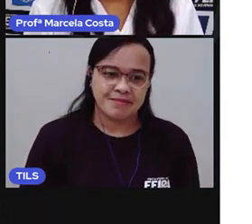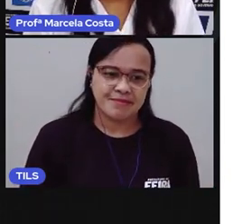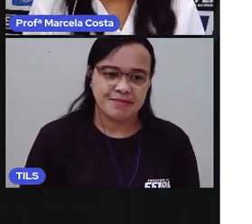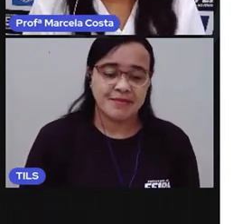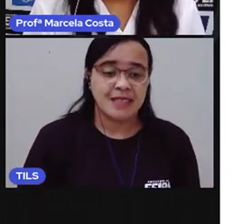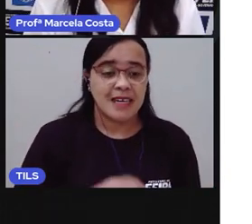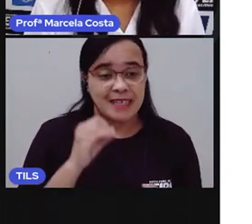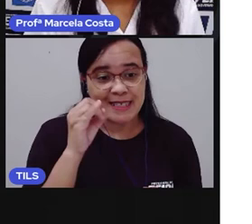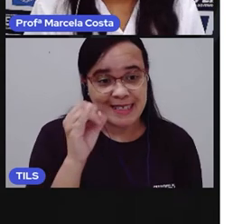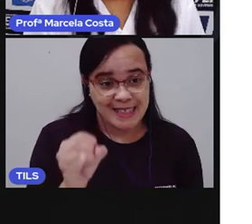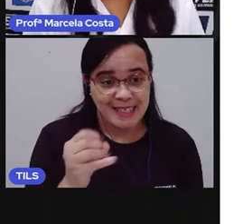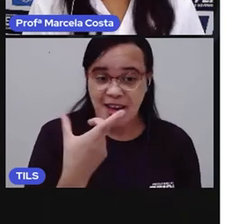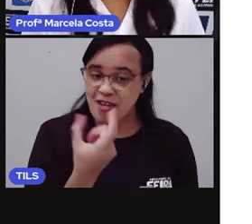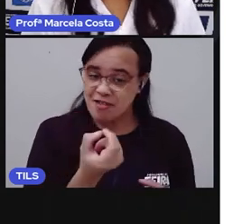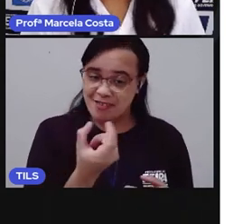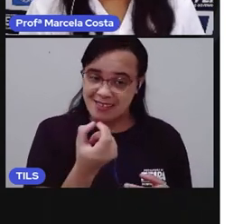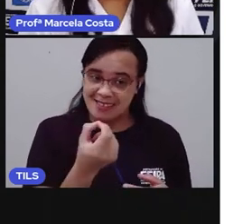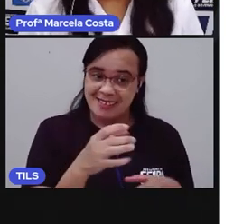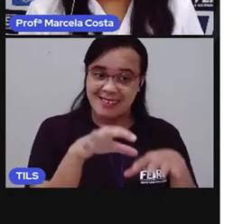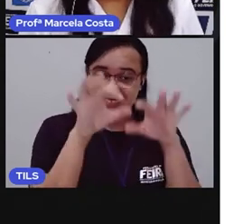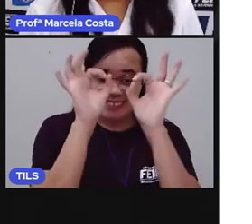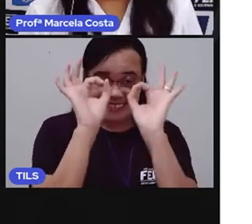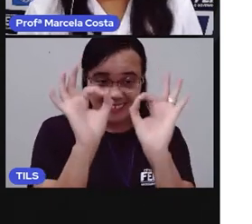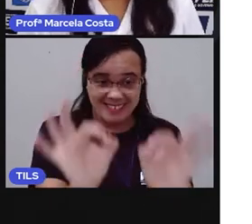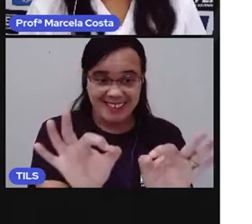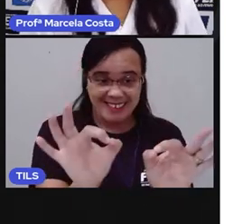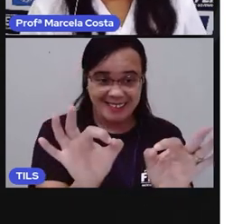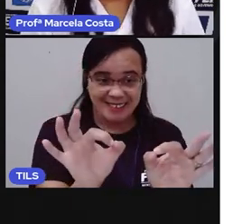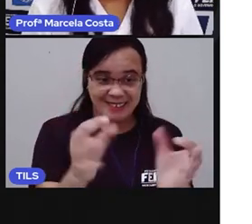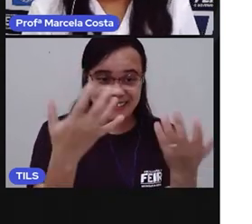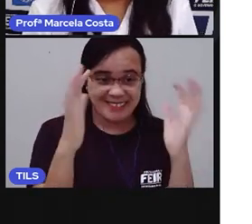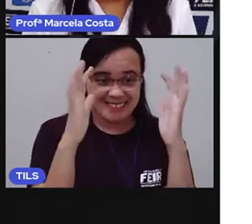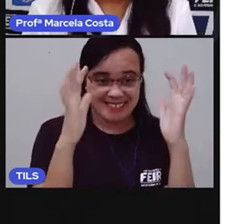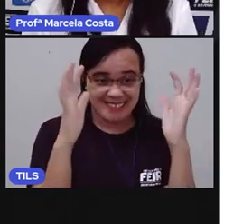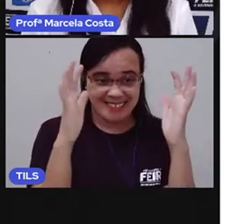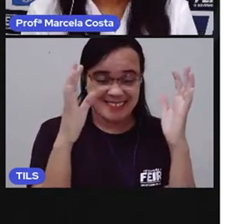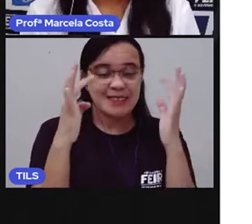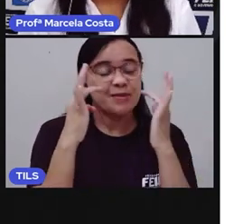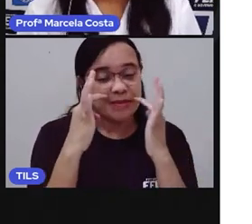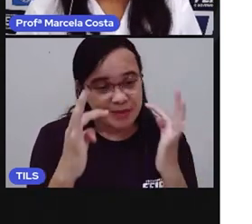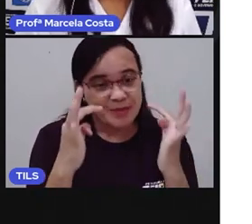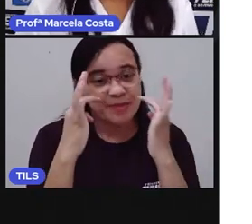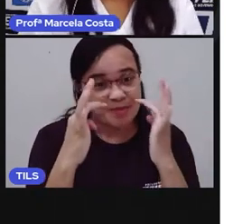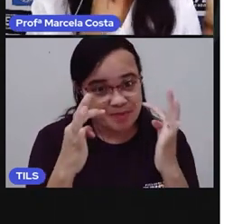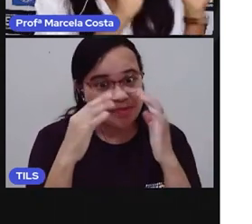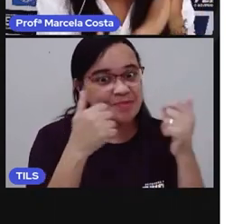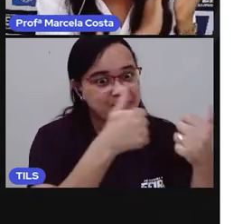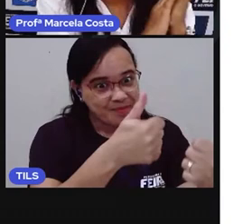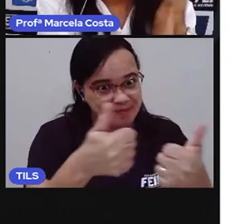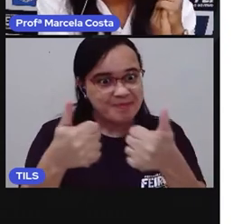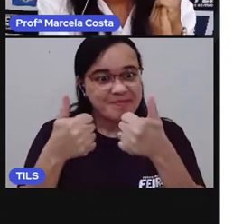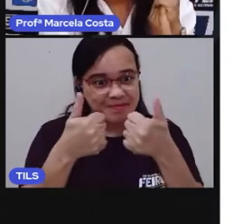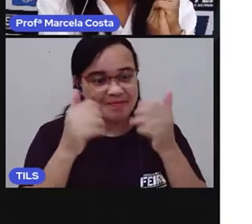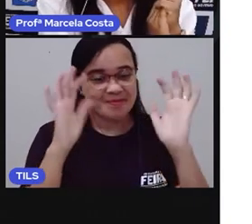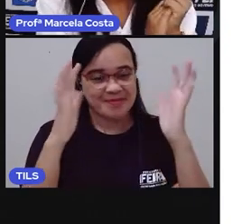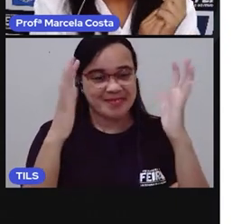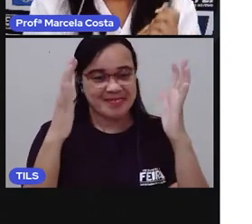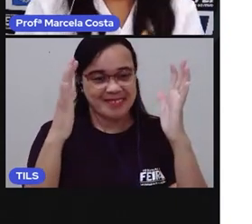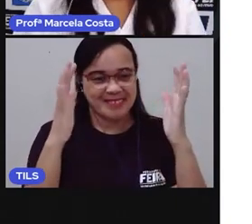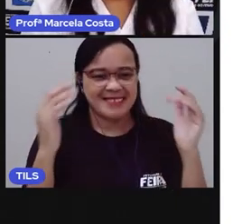Quem disse 20 acertou, prestou atenção na aula. Muito bem.